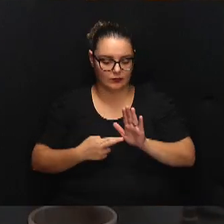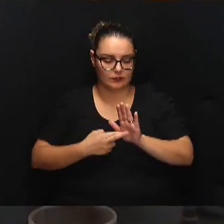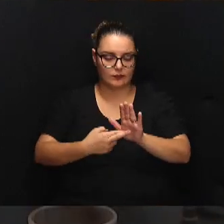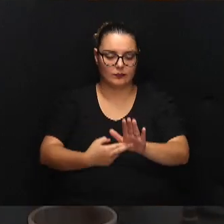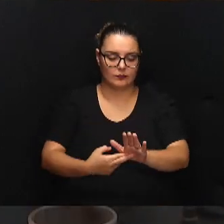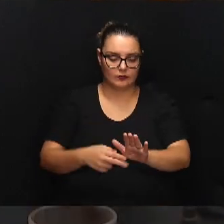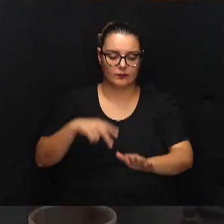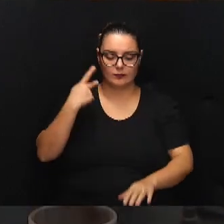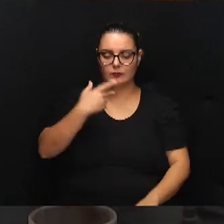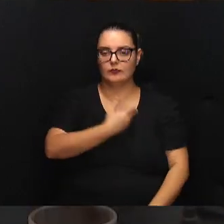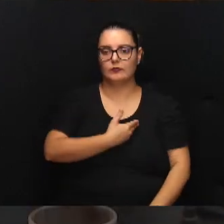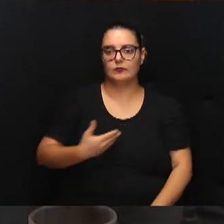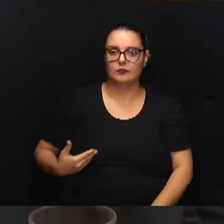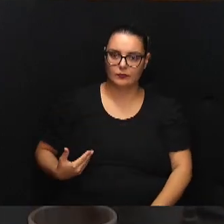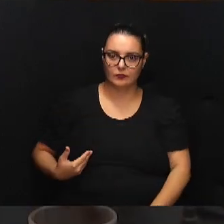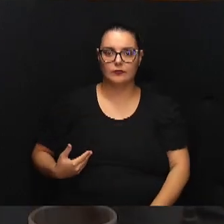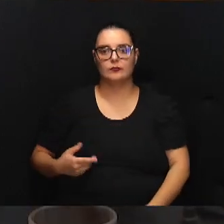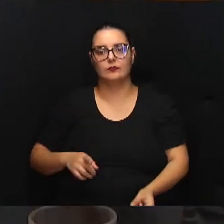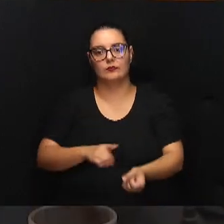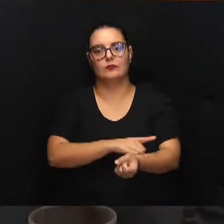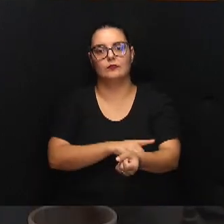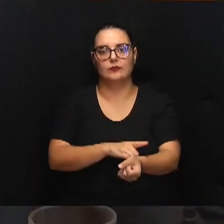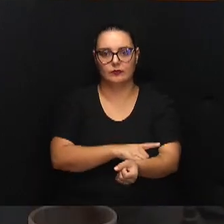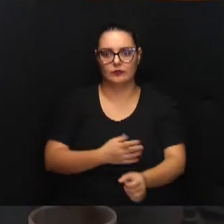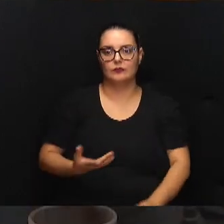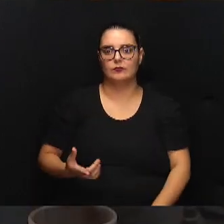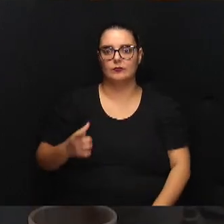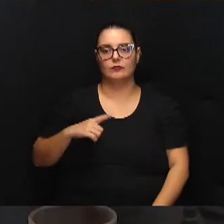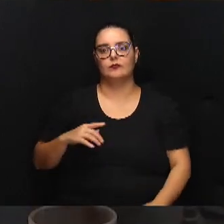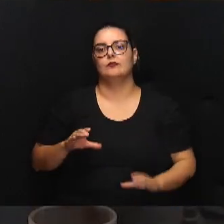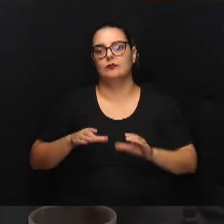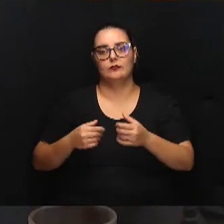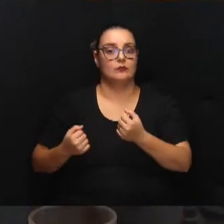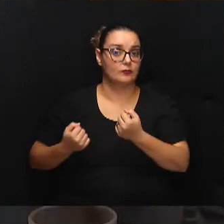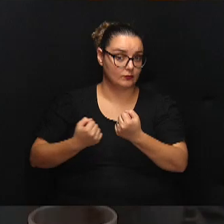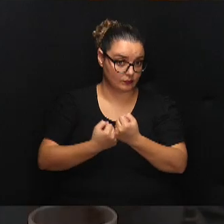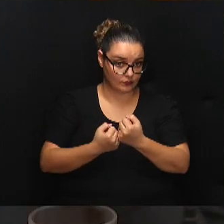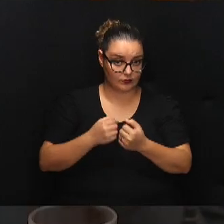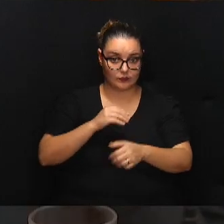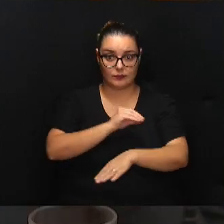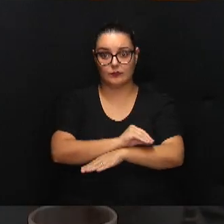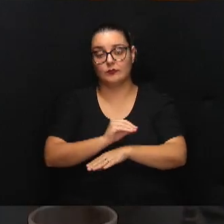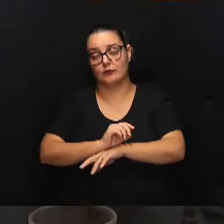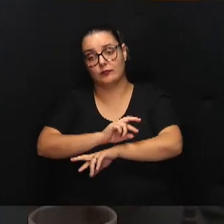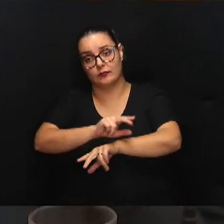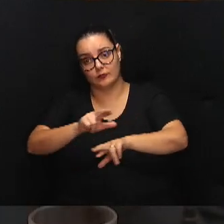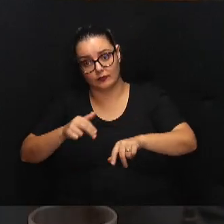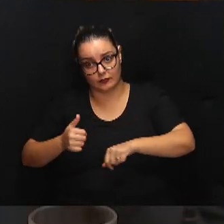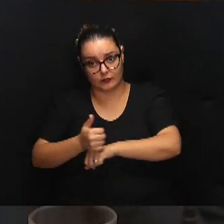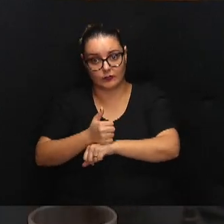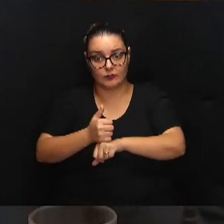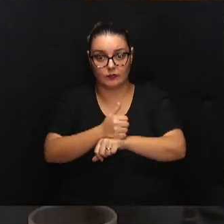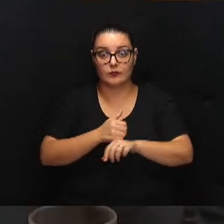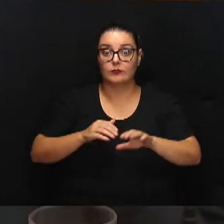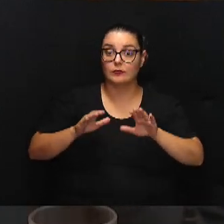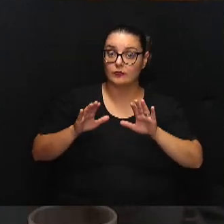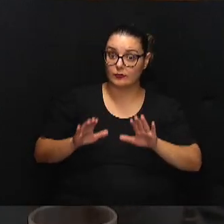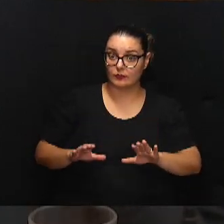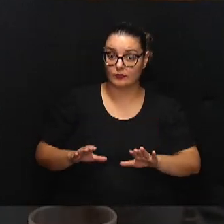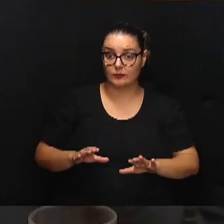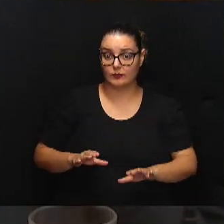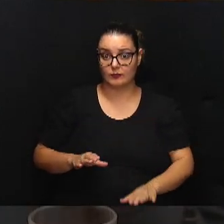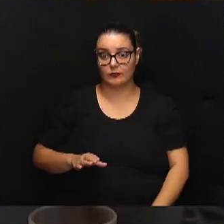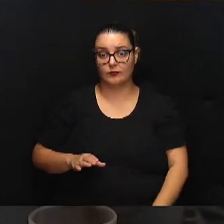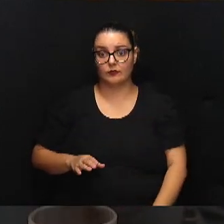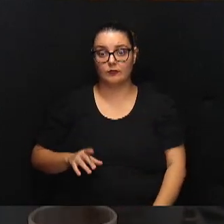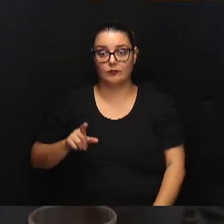políticas públicas em diabetes. Então, assim, eles têm grupos de apoio, de cuidado multifatorial, só que é